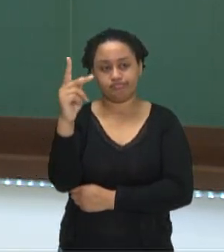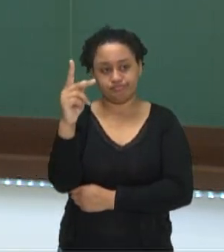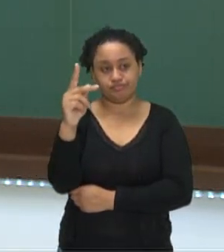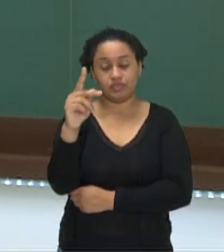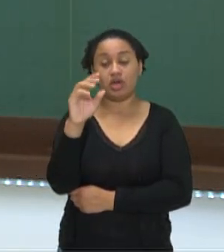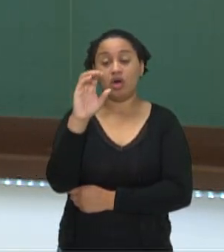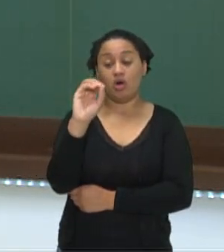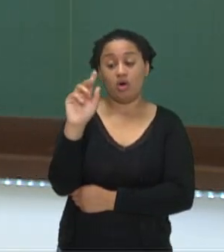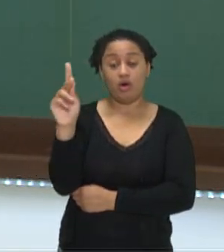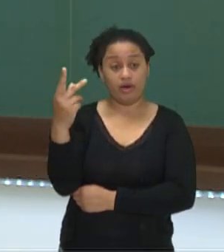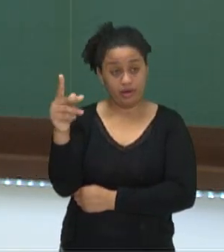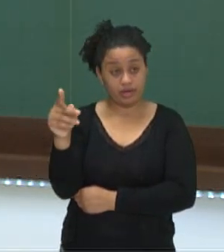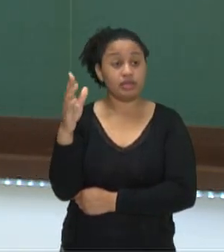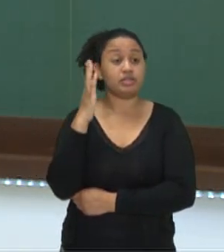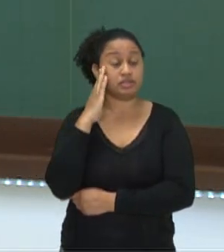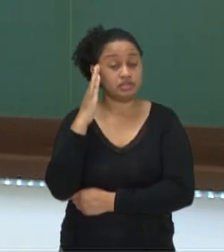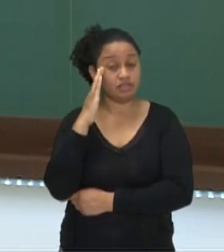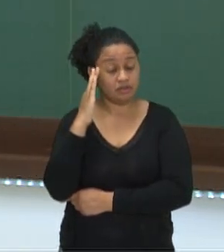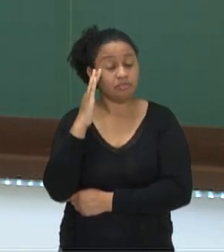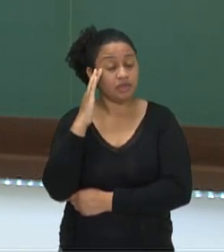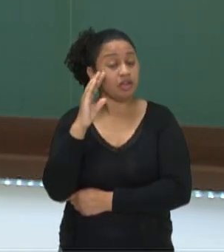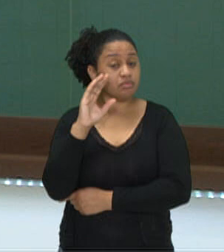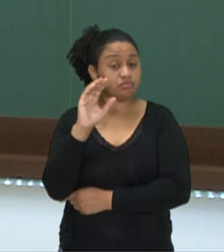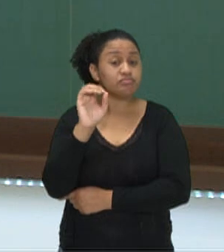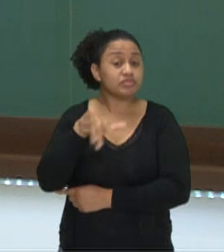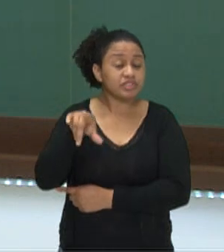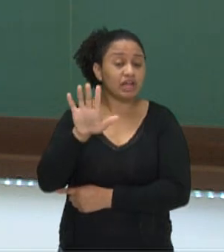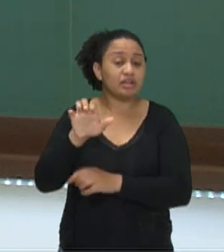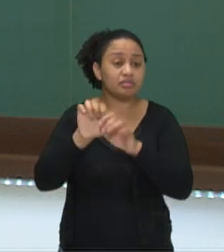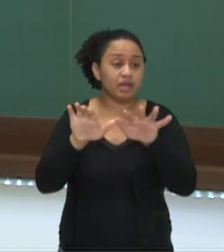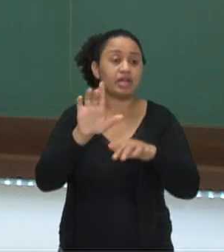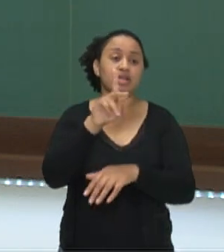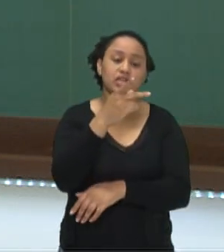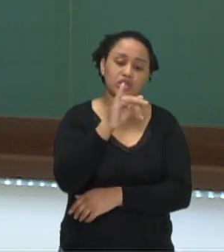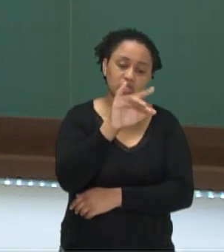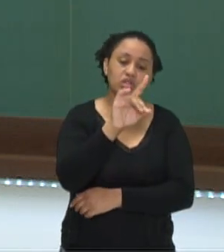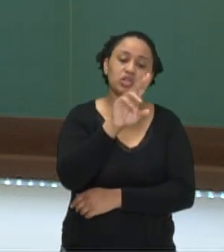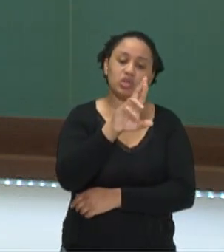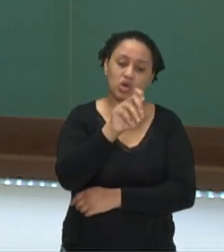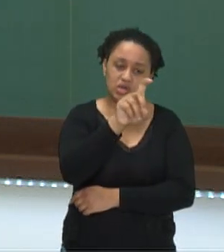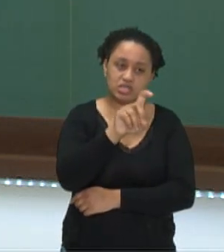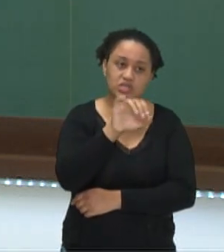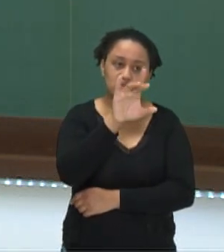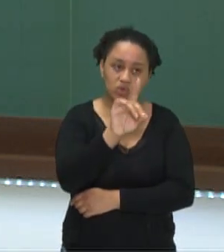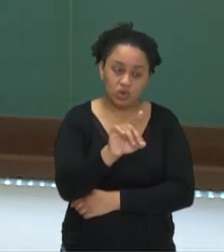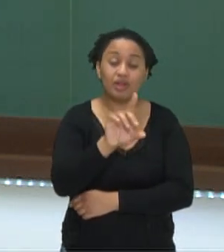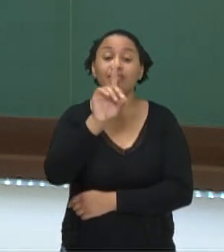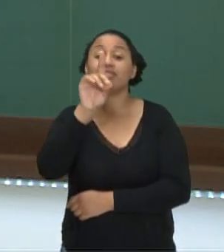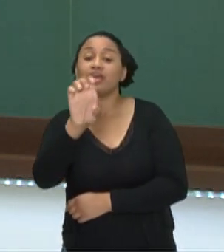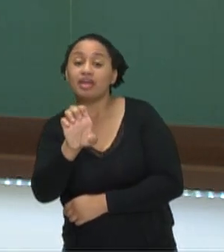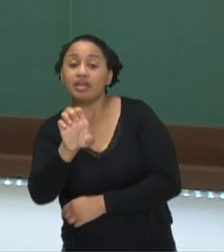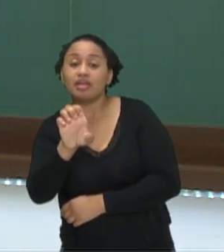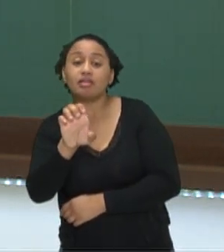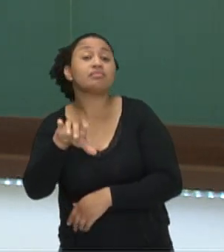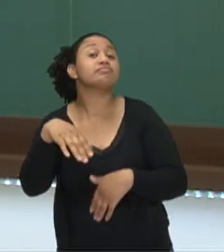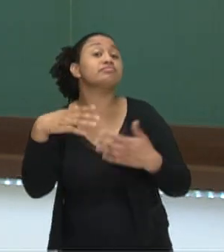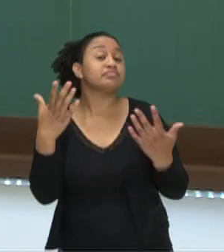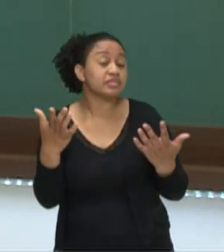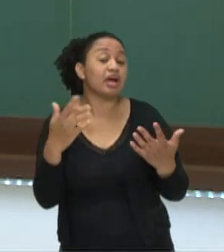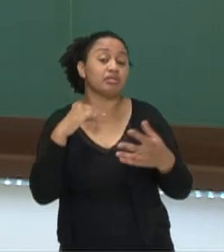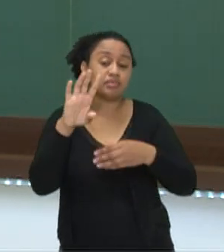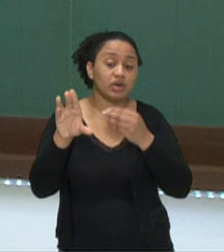O OH é a hidroxila, é o hidróxido. Então, eu coloco lá, hidróxido de, e aí,